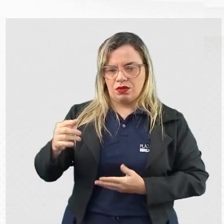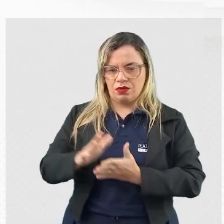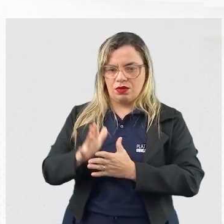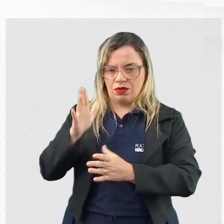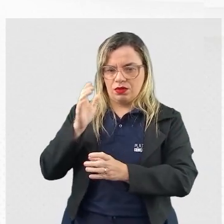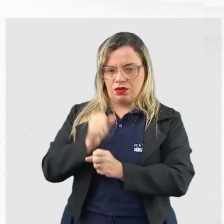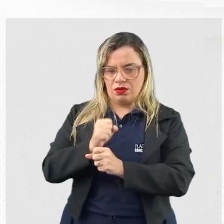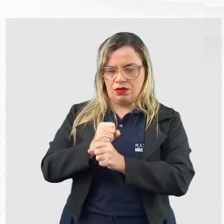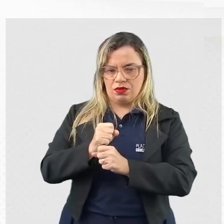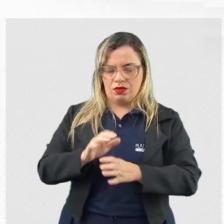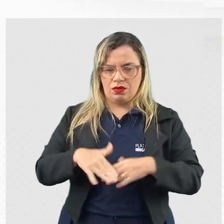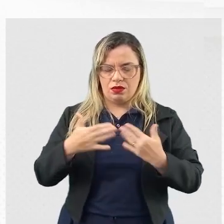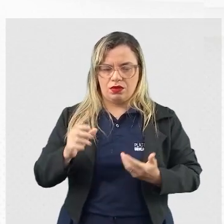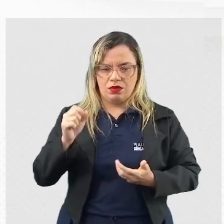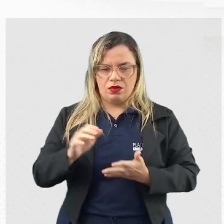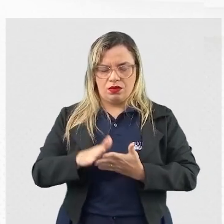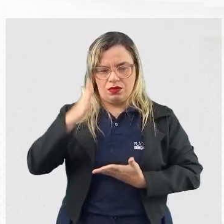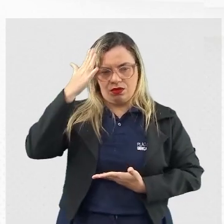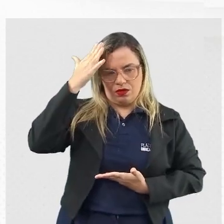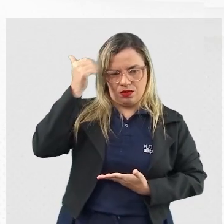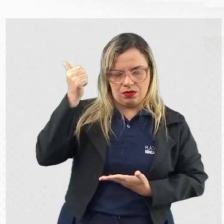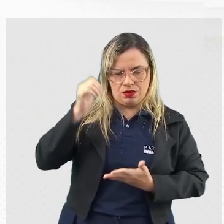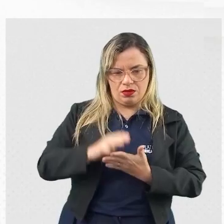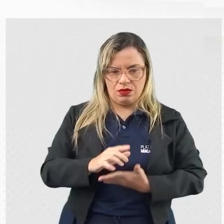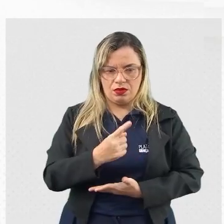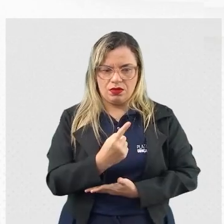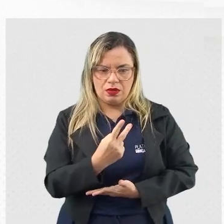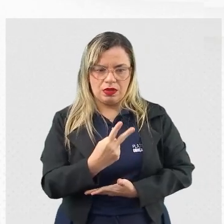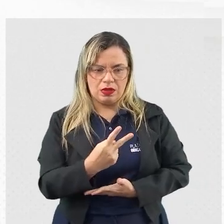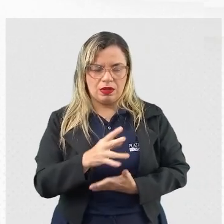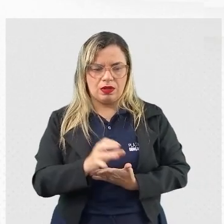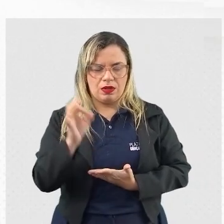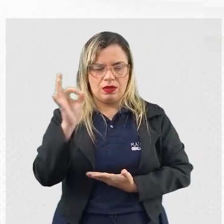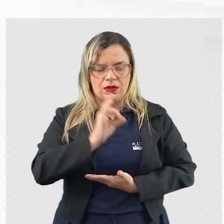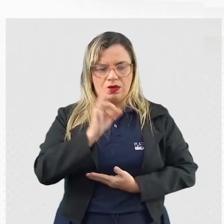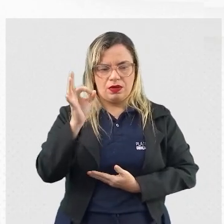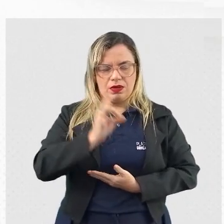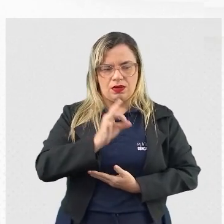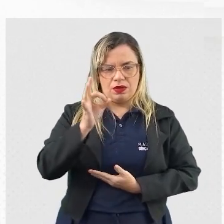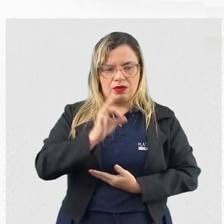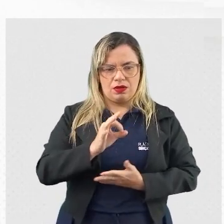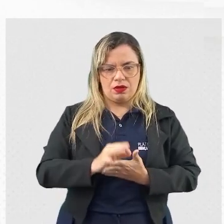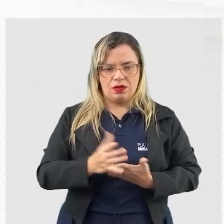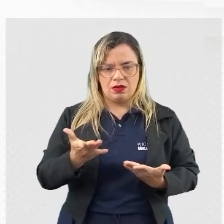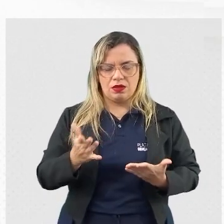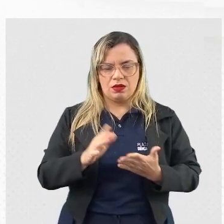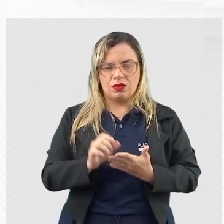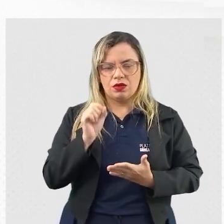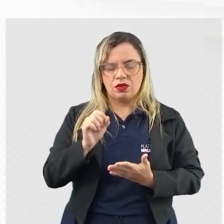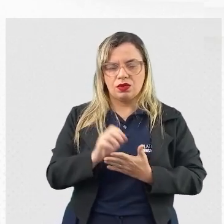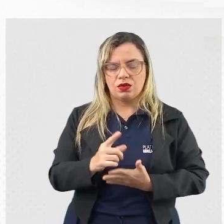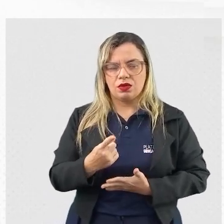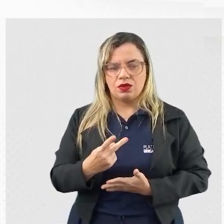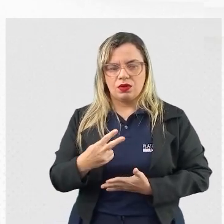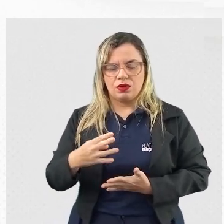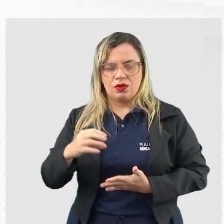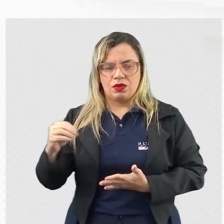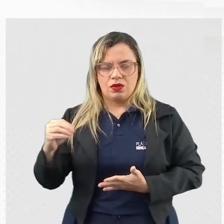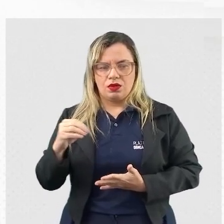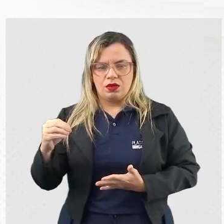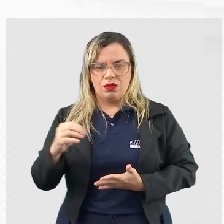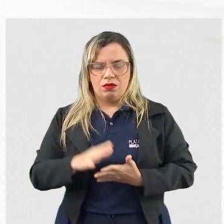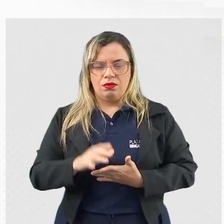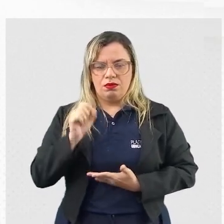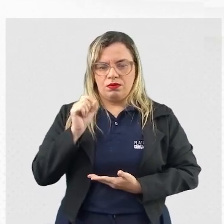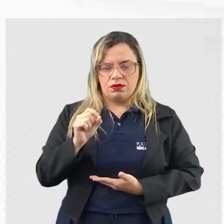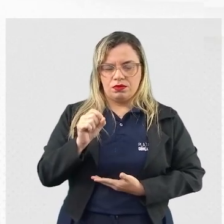cálculo. Para saber que só que é 12% de quanto? De 1.200. Certo? Destes.